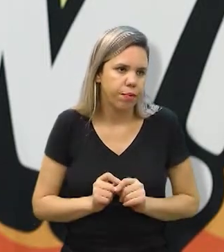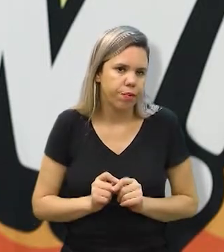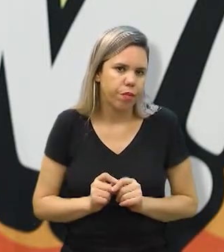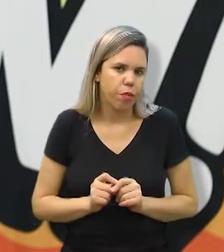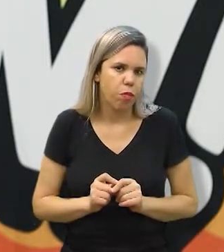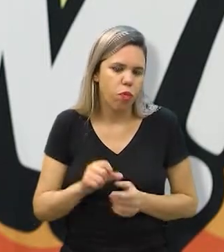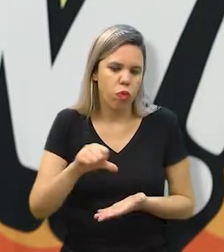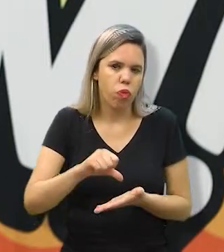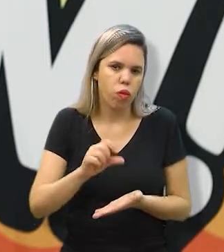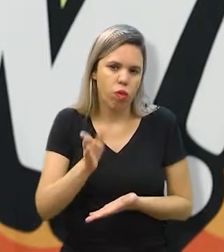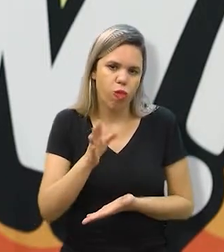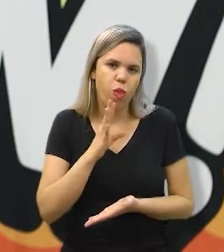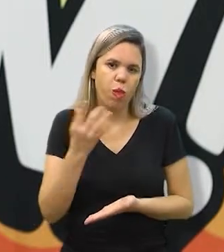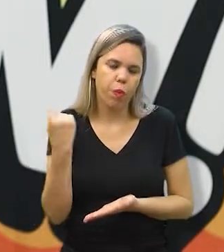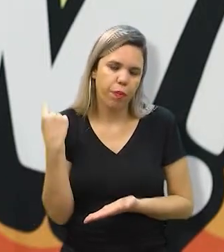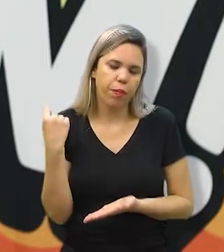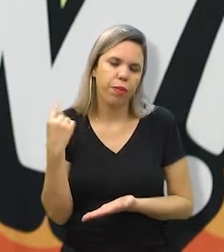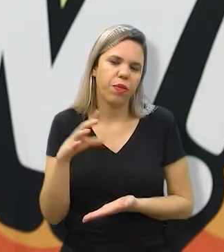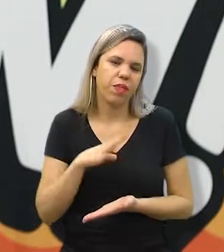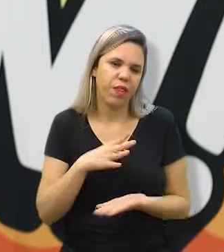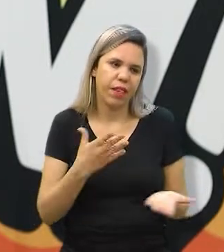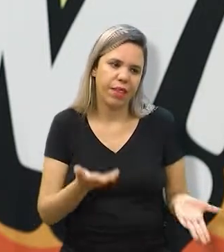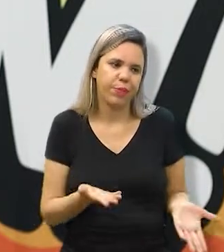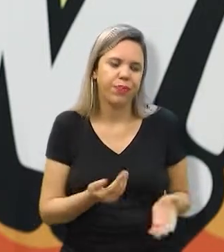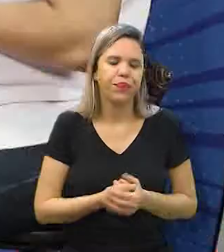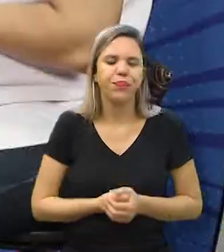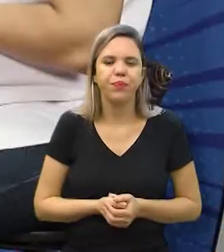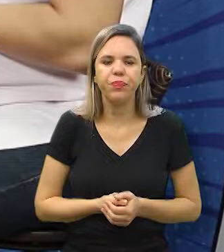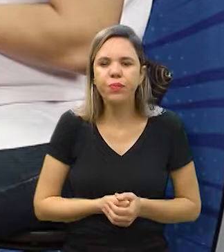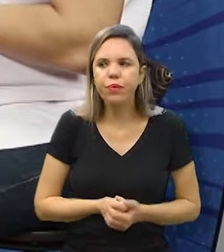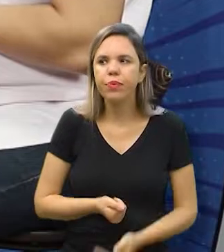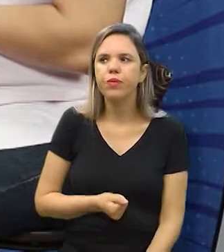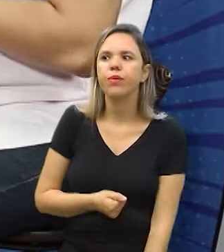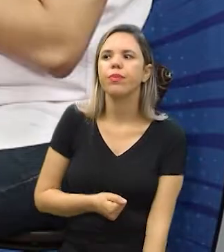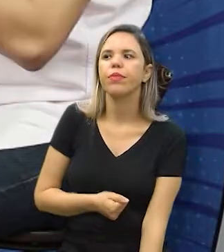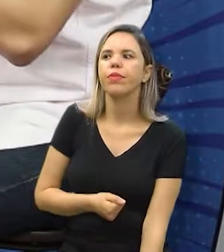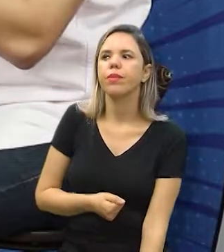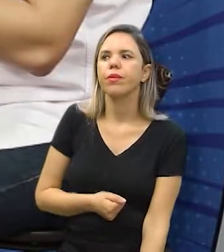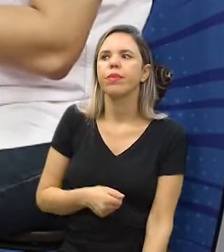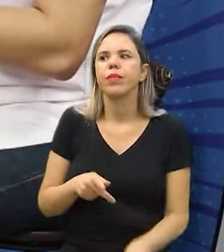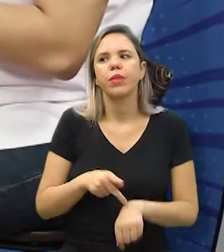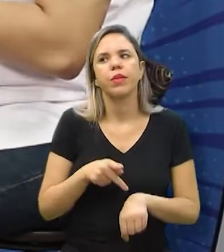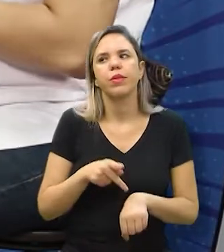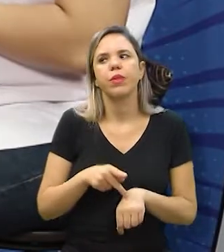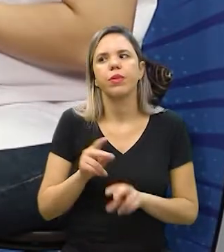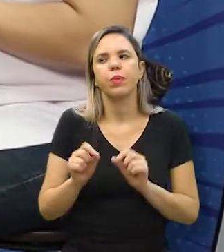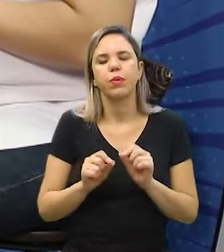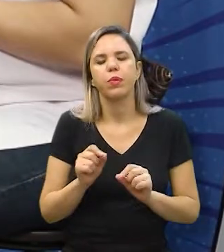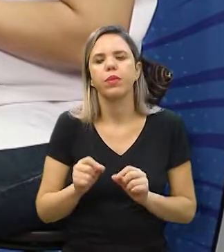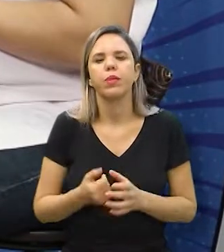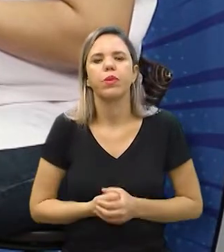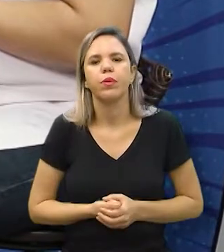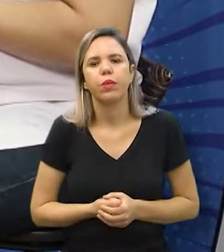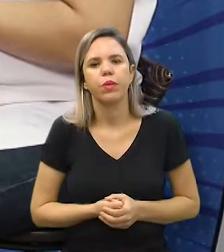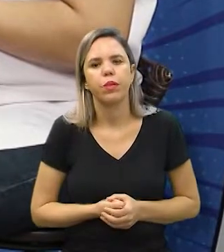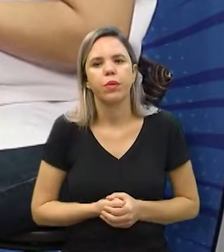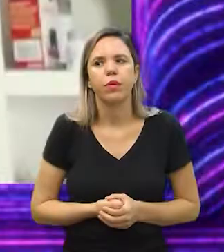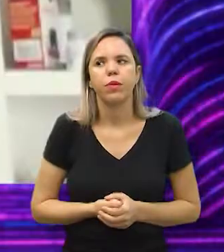do local, você já conhecia, né, as cidades, e mais sobre a pedra.